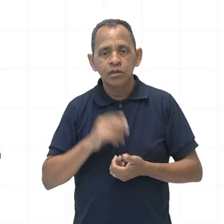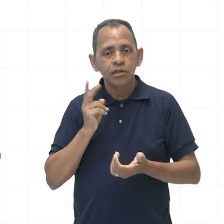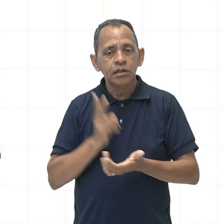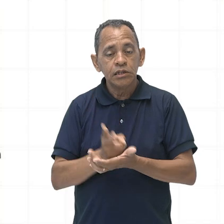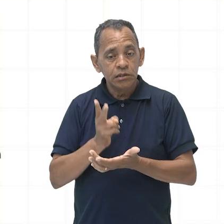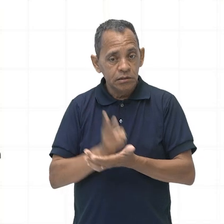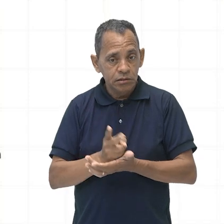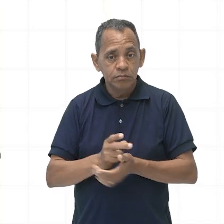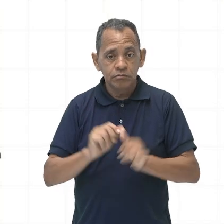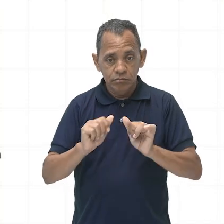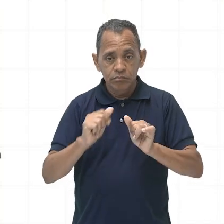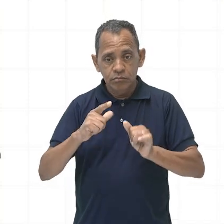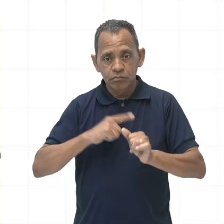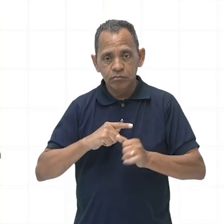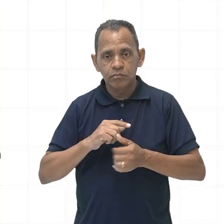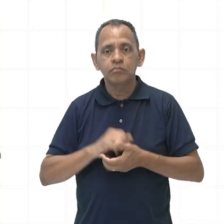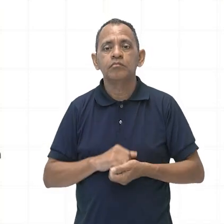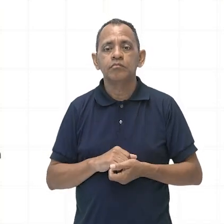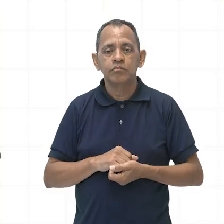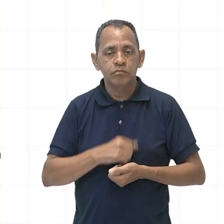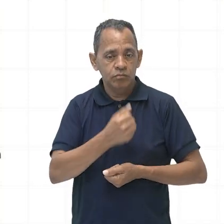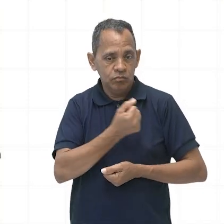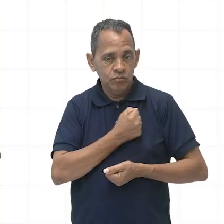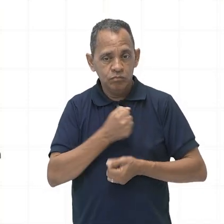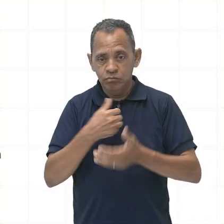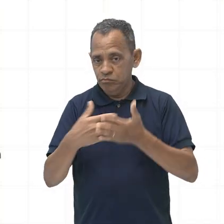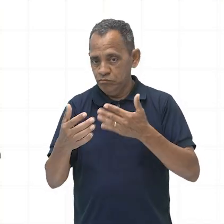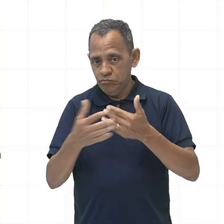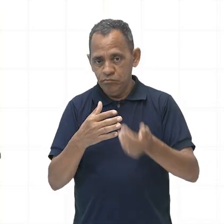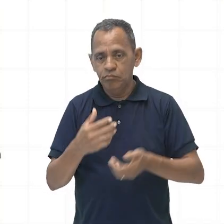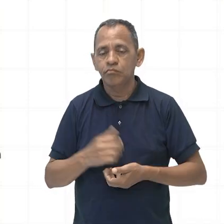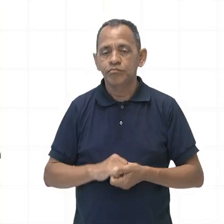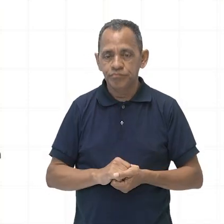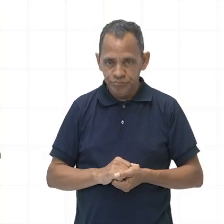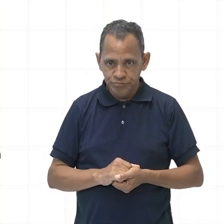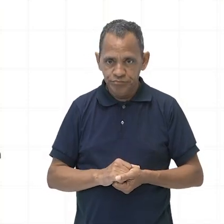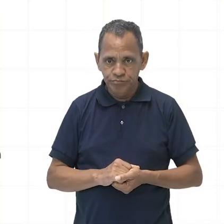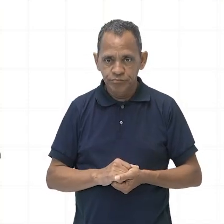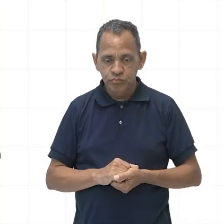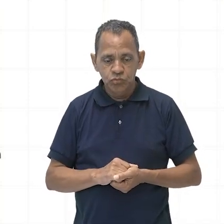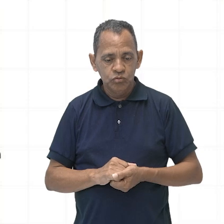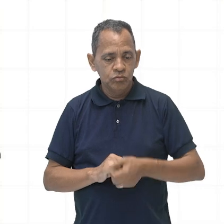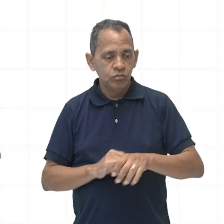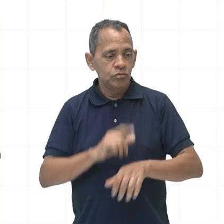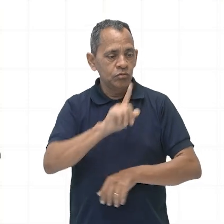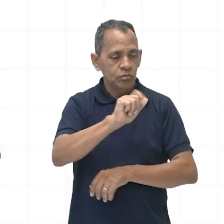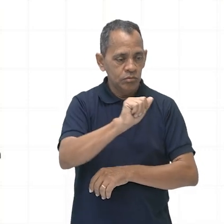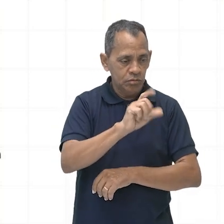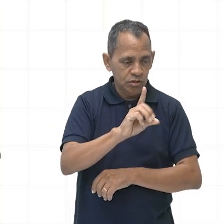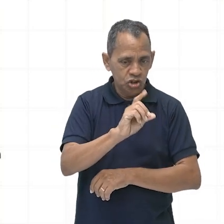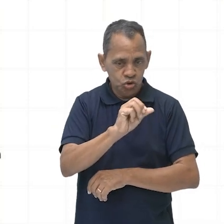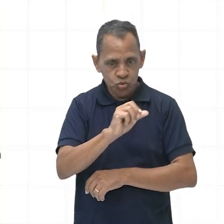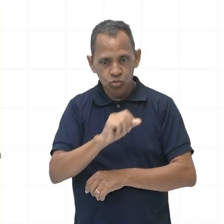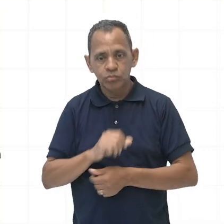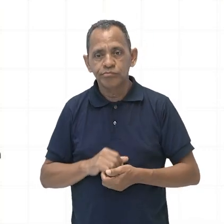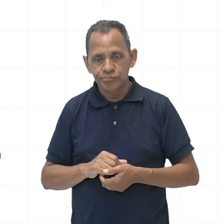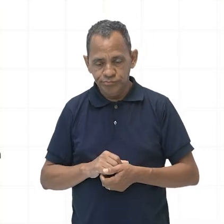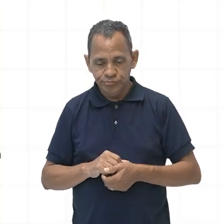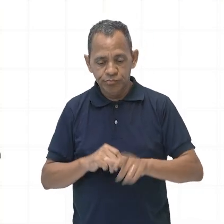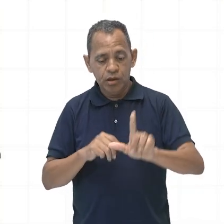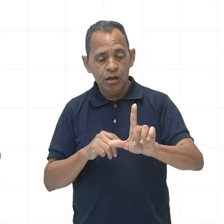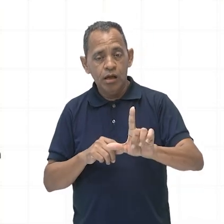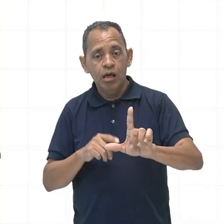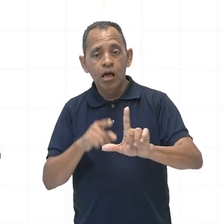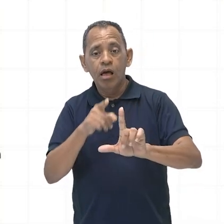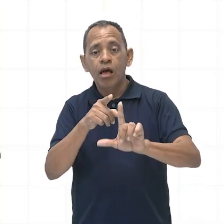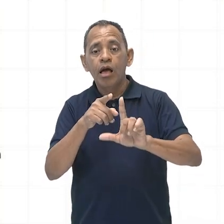aí a medida de um lado, que é a mesma medida desse outro lado, ou seja, os catetos vão ser iguais, e essa